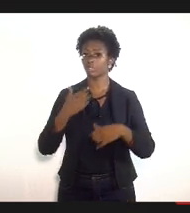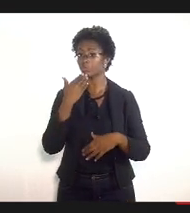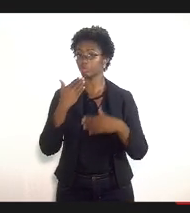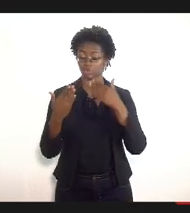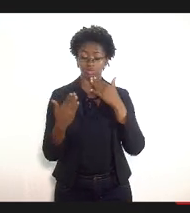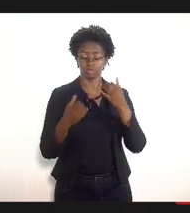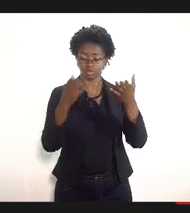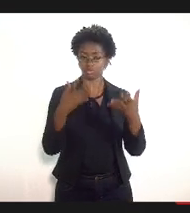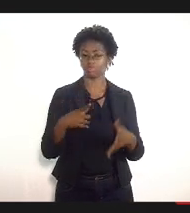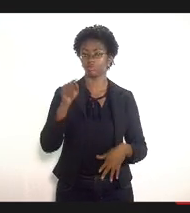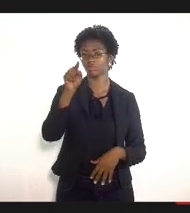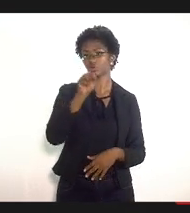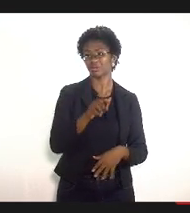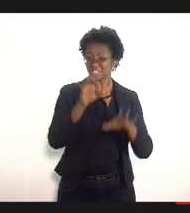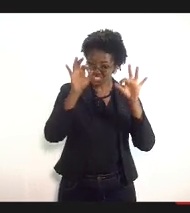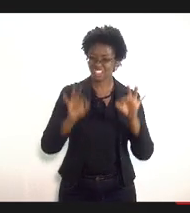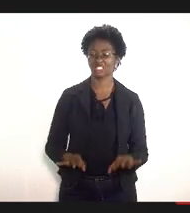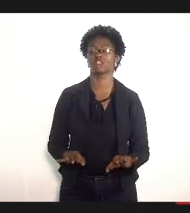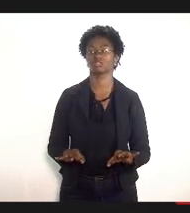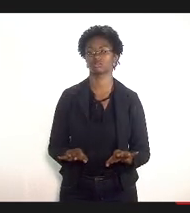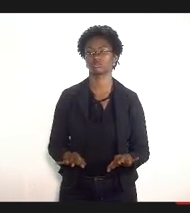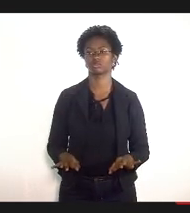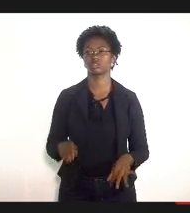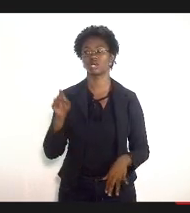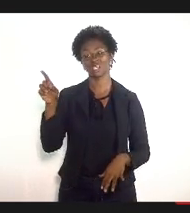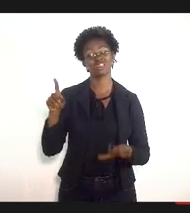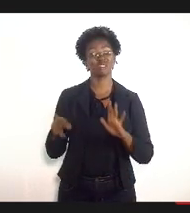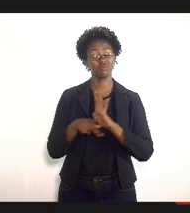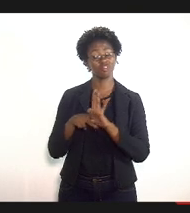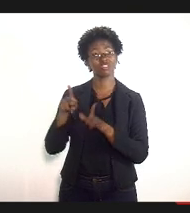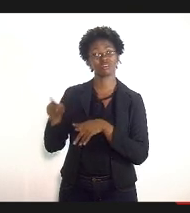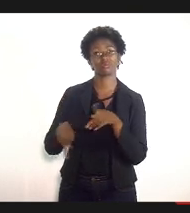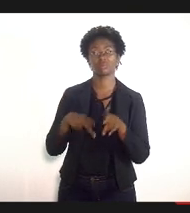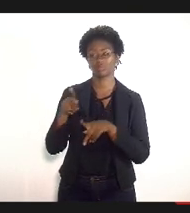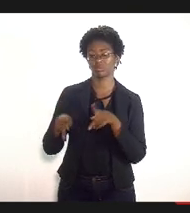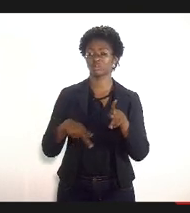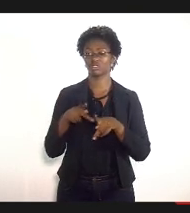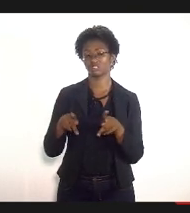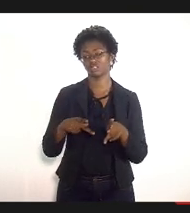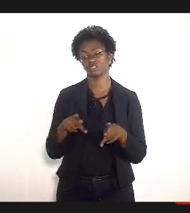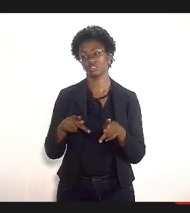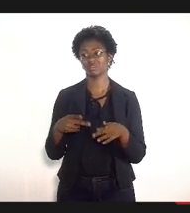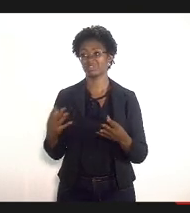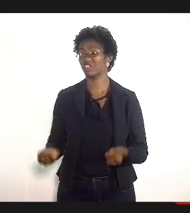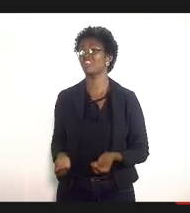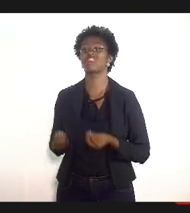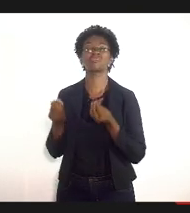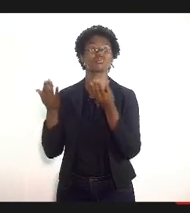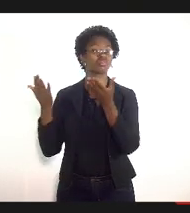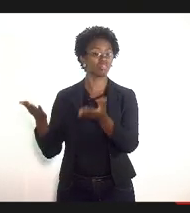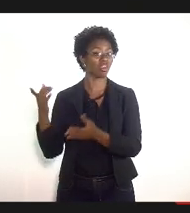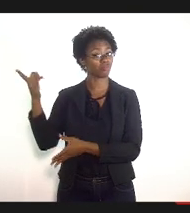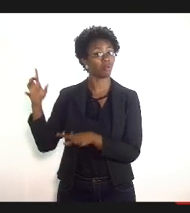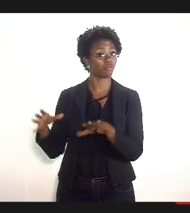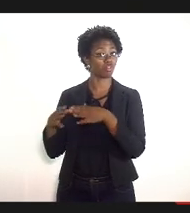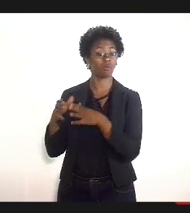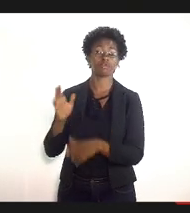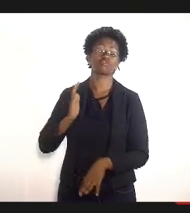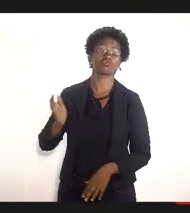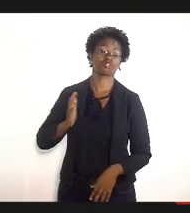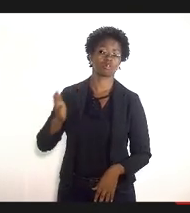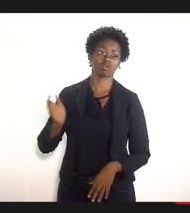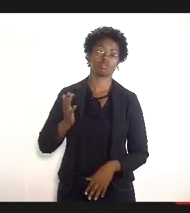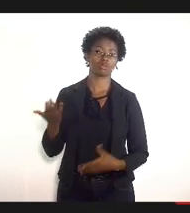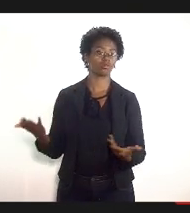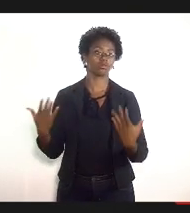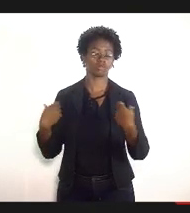esclarecimentos de forma concreta. Isso é um patrimônio da população que está sendo cedido ao maior grupo empresarial desse país.